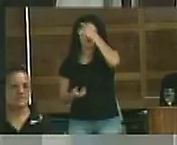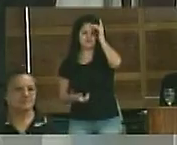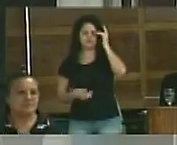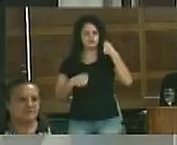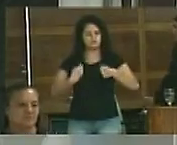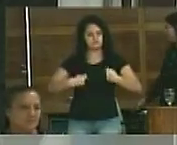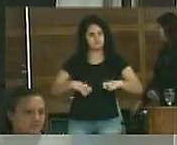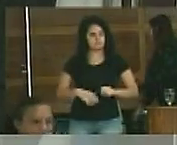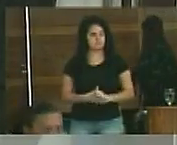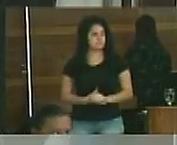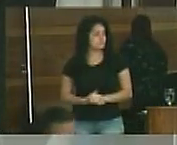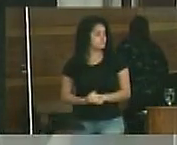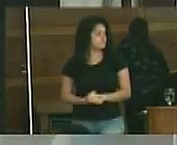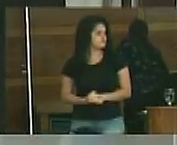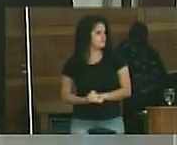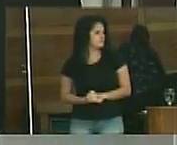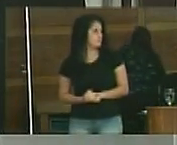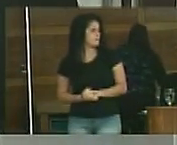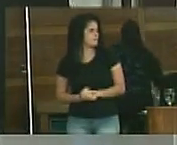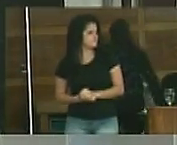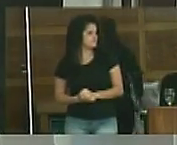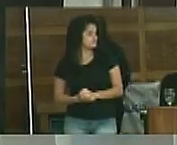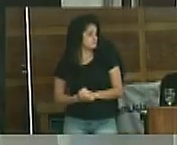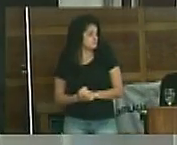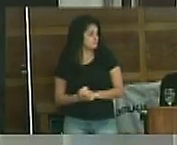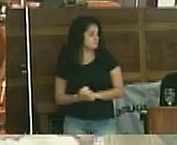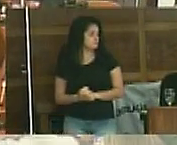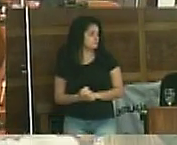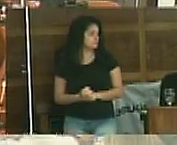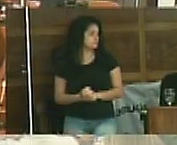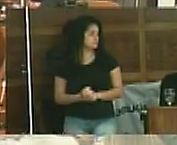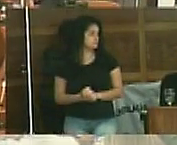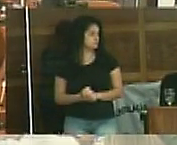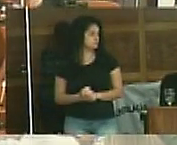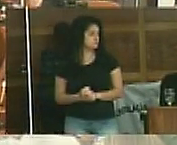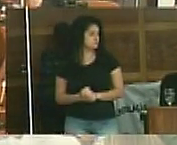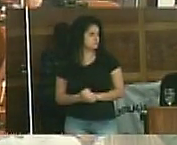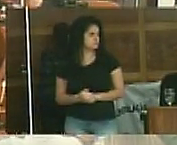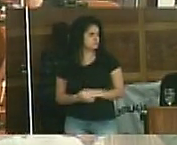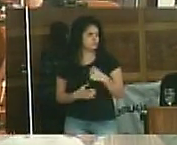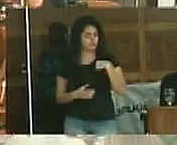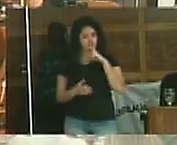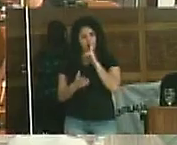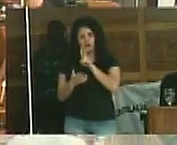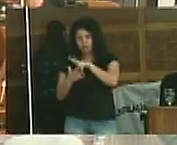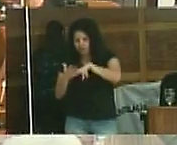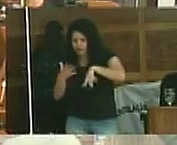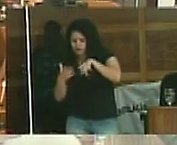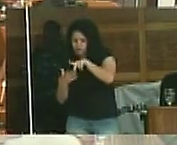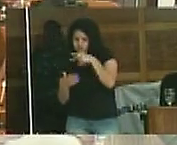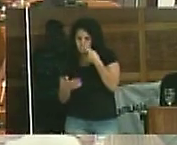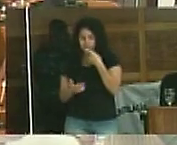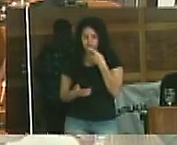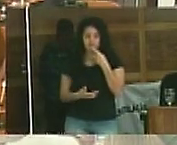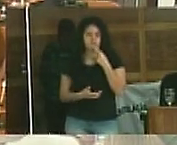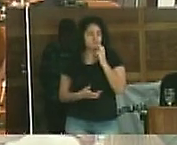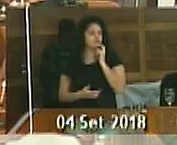precisa. Canindé, não, me dá uma parte antes, posso falar, antes de Vossa Excelência sair. Bom, eu estava vendo aqui a sua fala